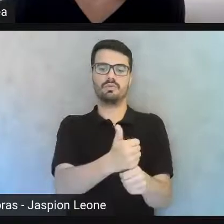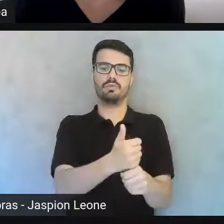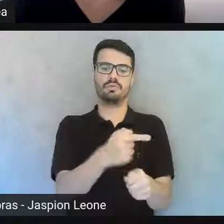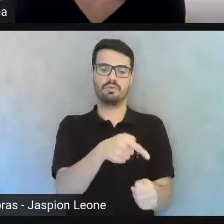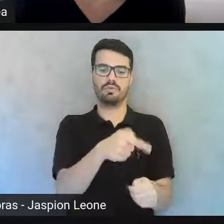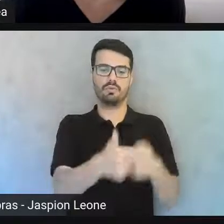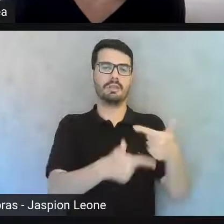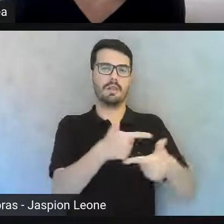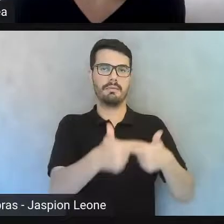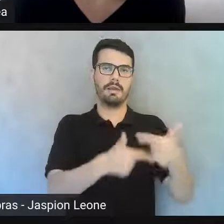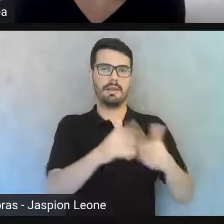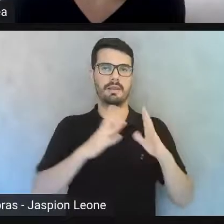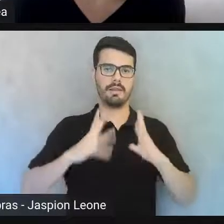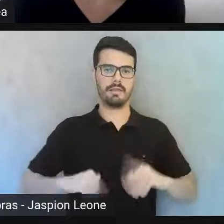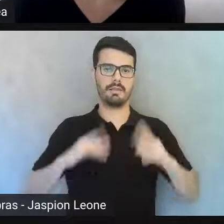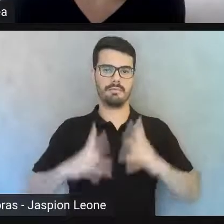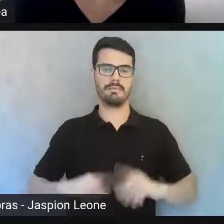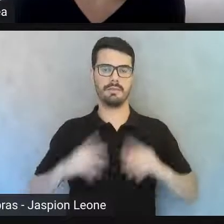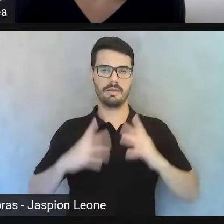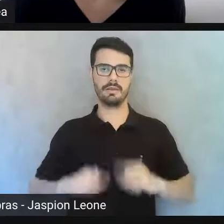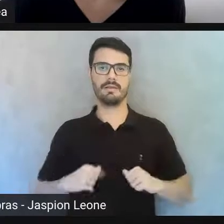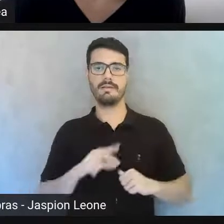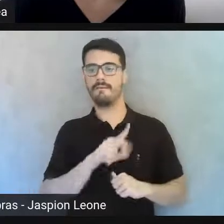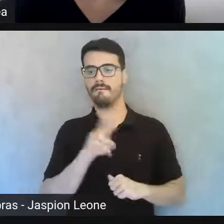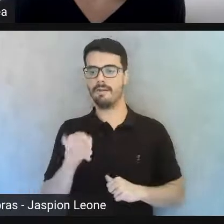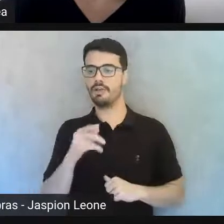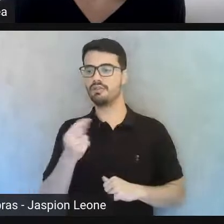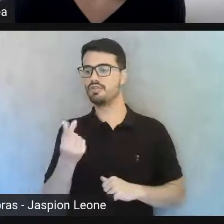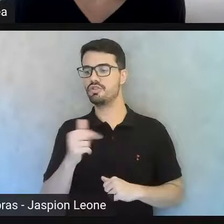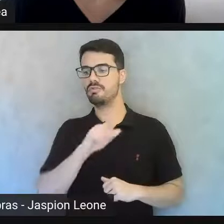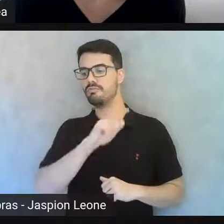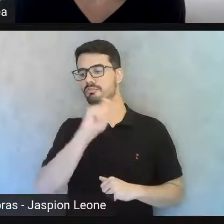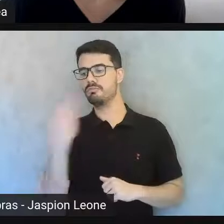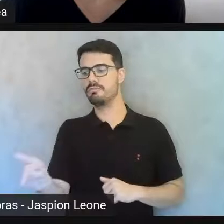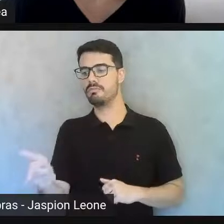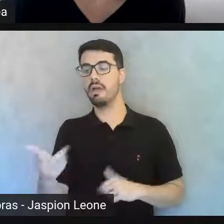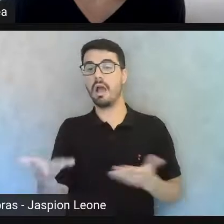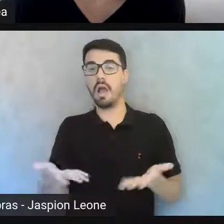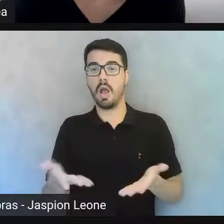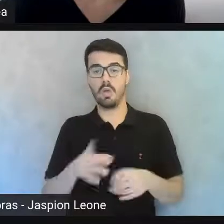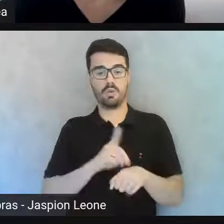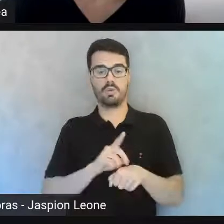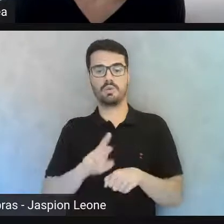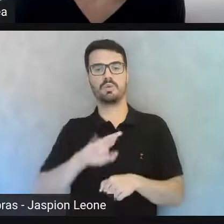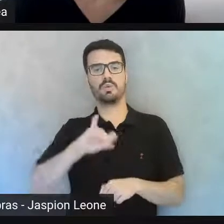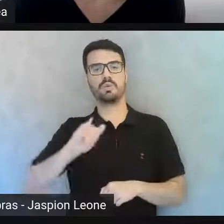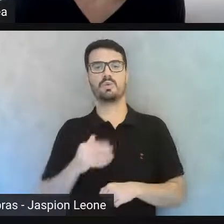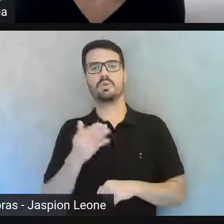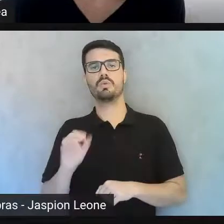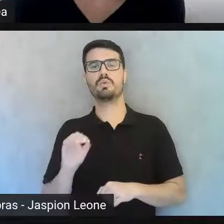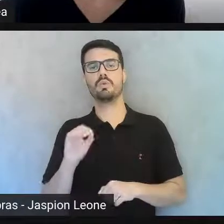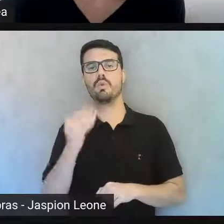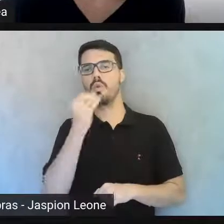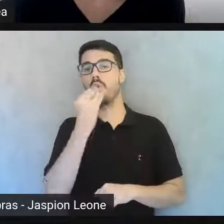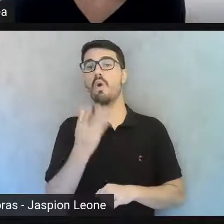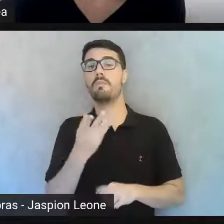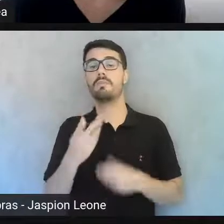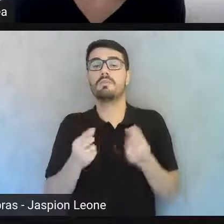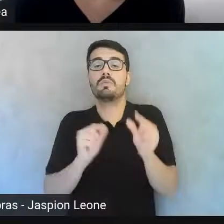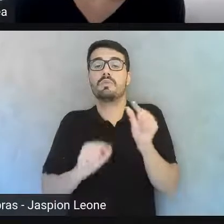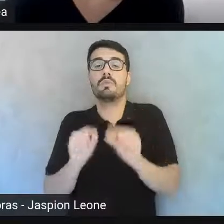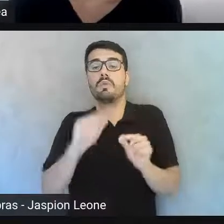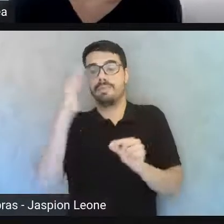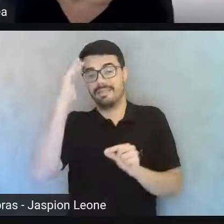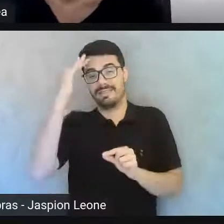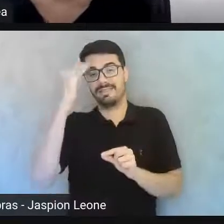fazer aquela limpeza, e ela vai ter que ser remunerada por isso. Aí eu queria que o doutor João comentasse o que ele entende em relação